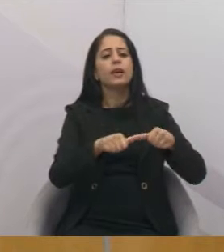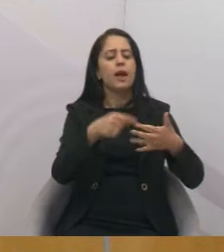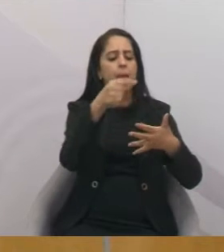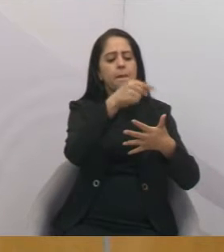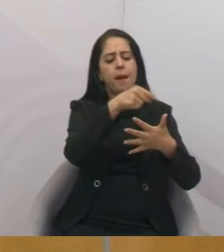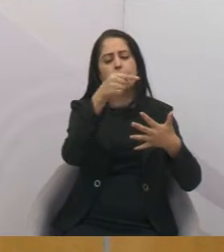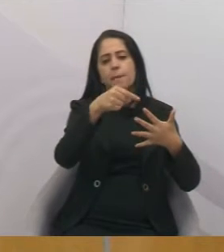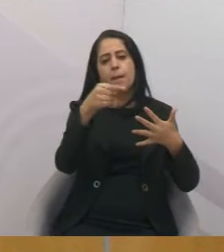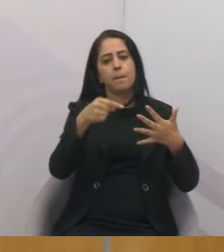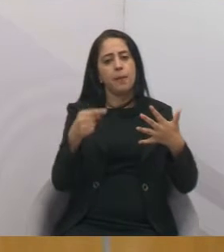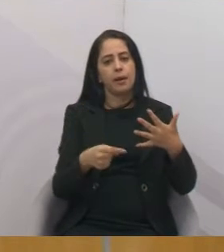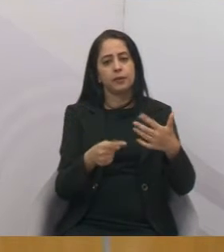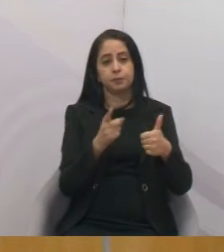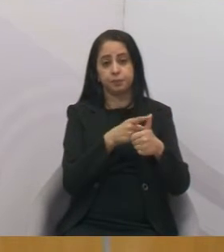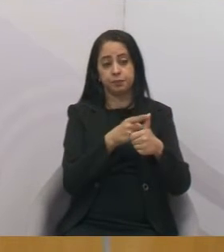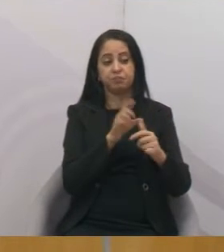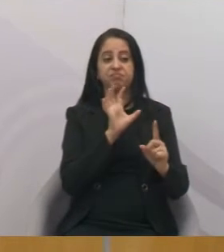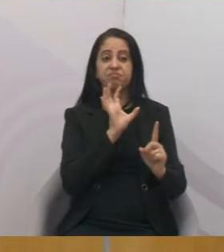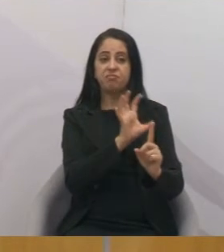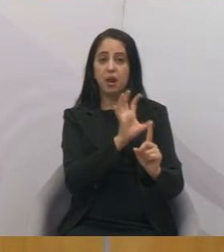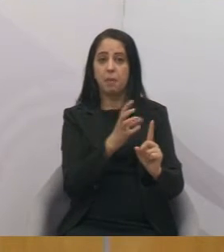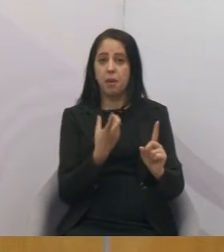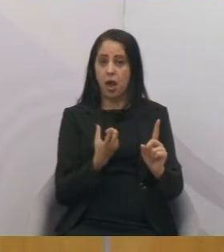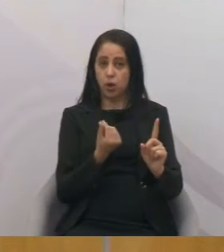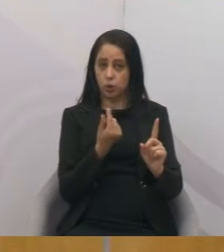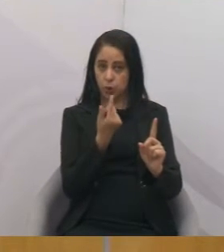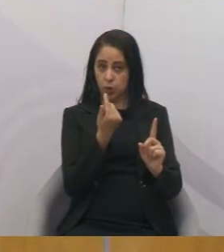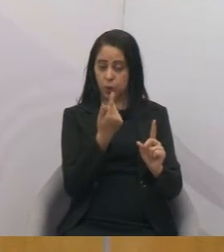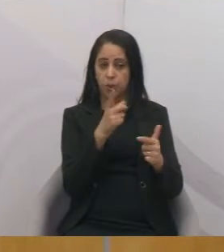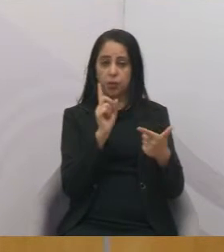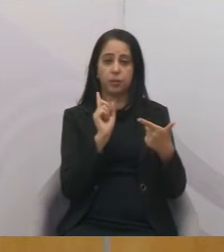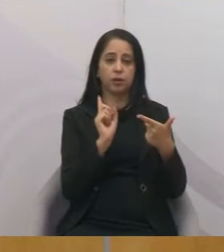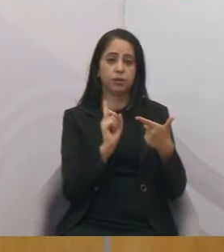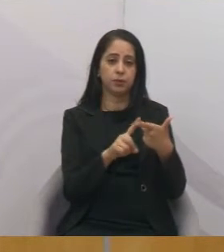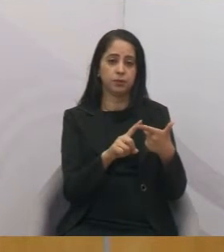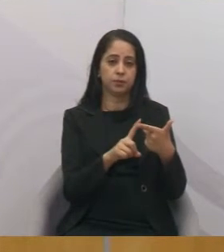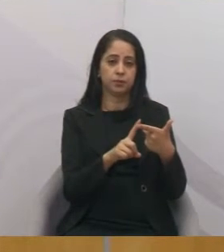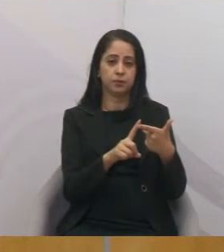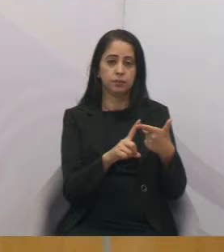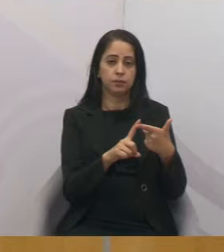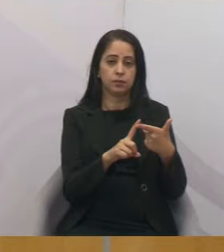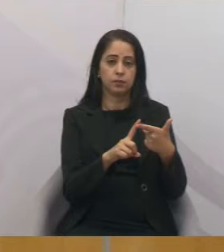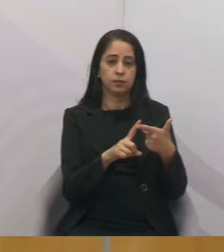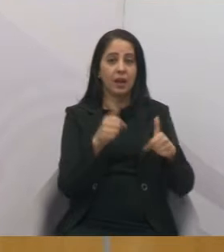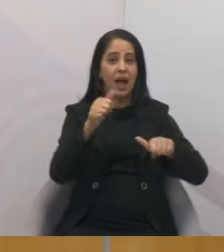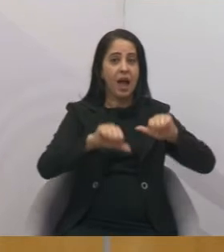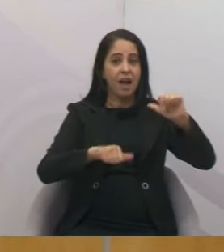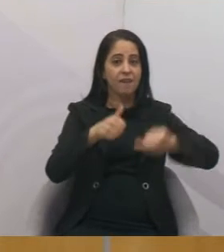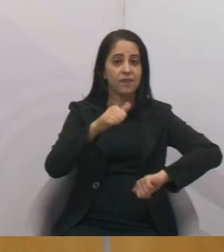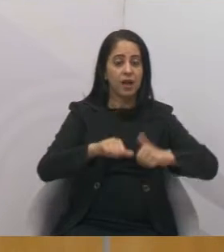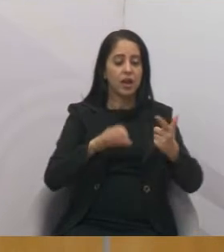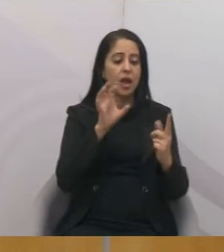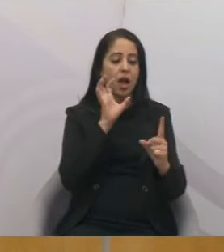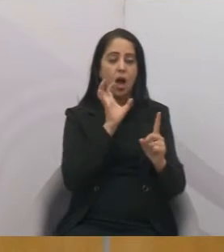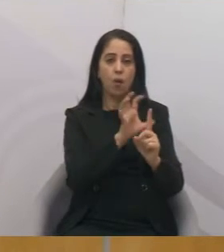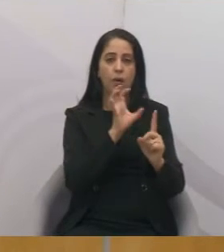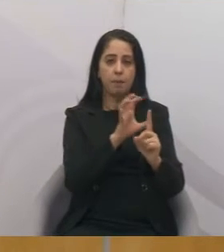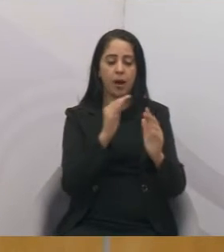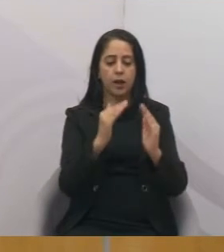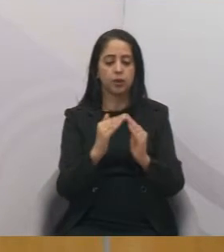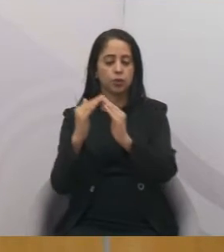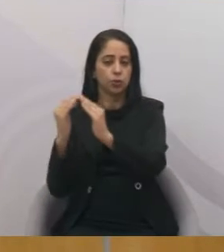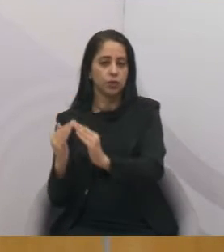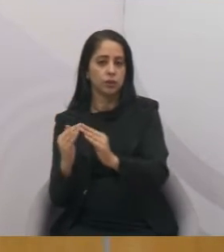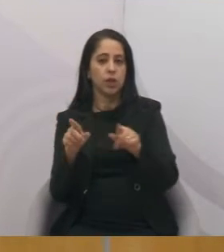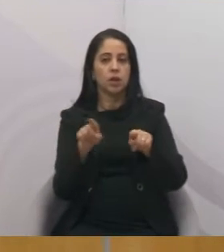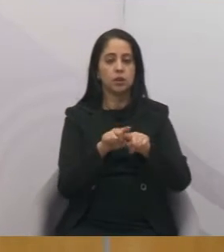aspectos. O impacto econômico financeiro que existe sobre esse empreendimento, avaliar o impacto de vizinhança